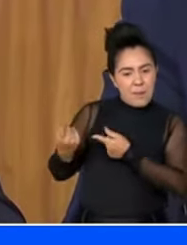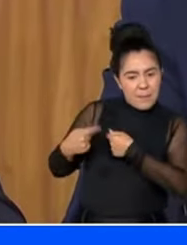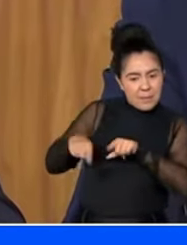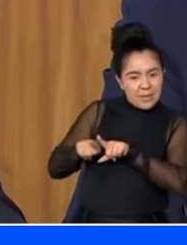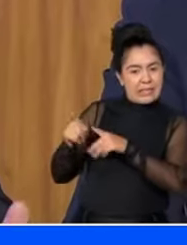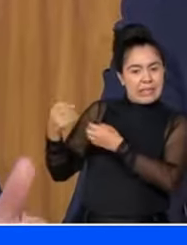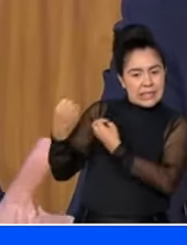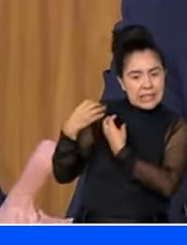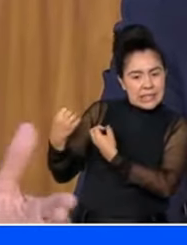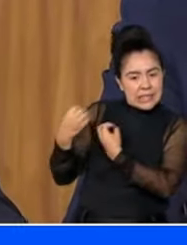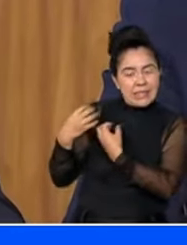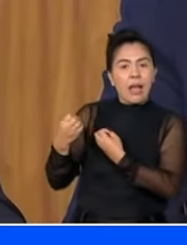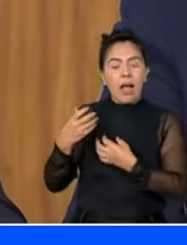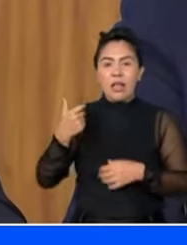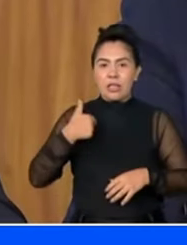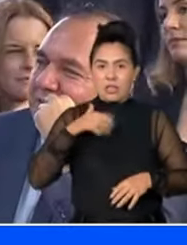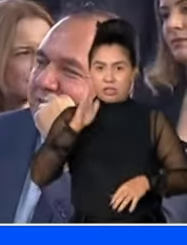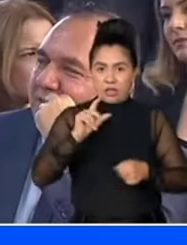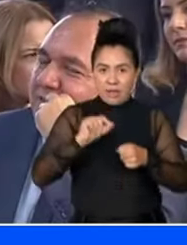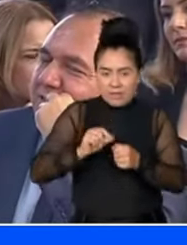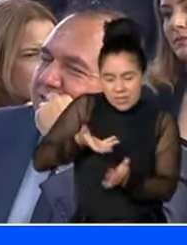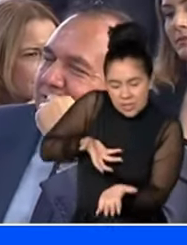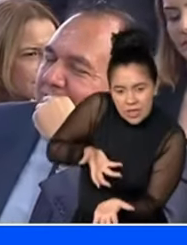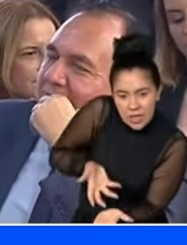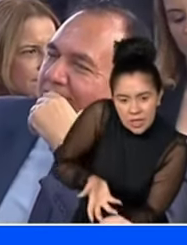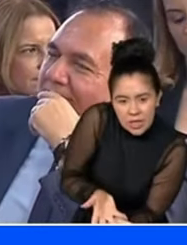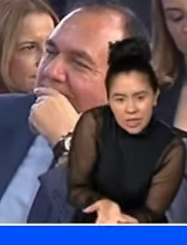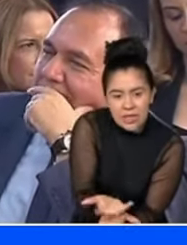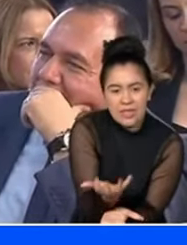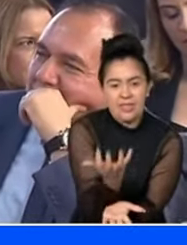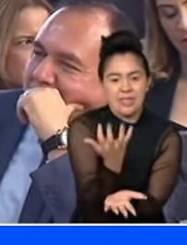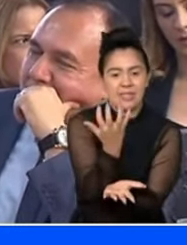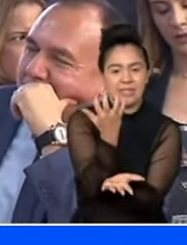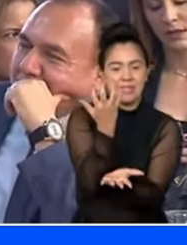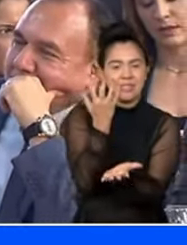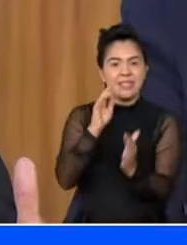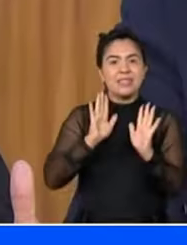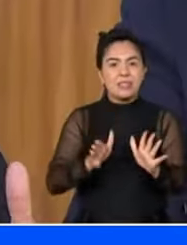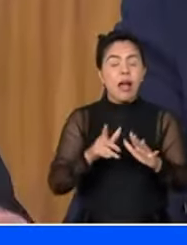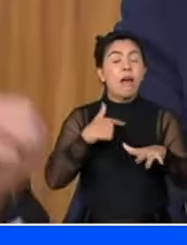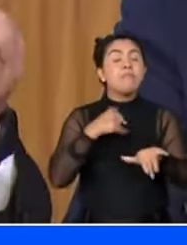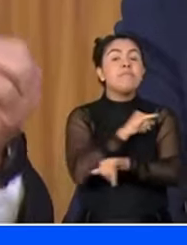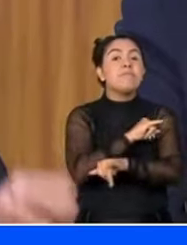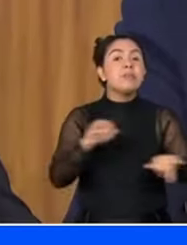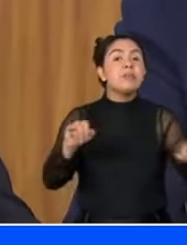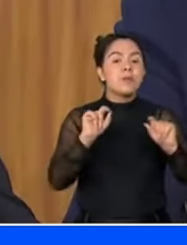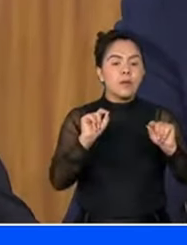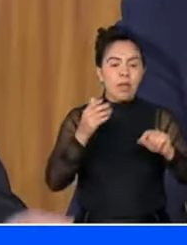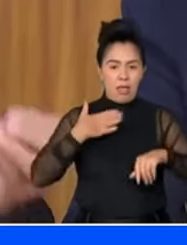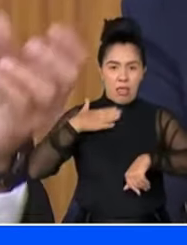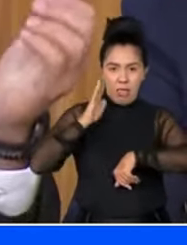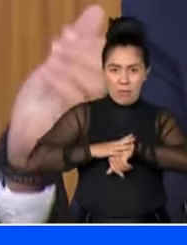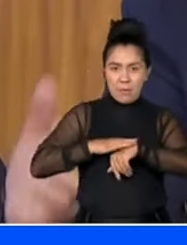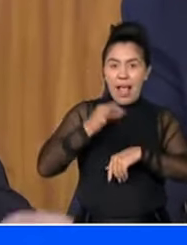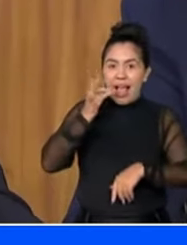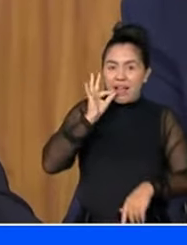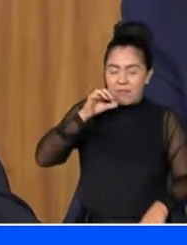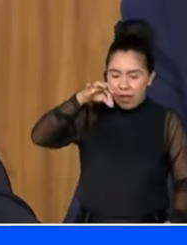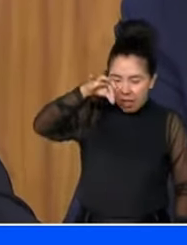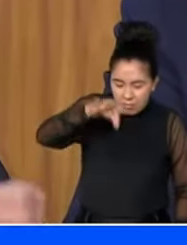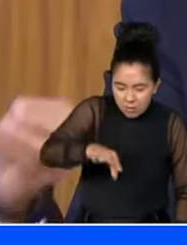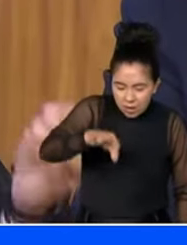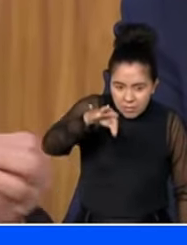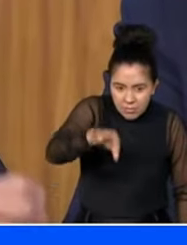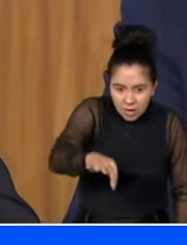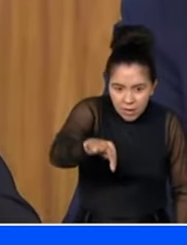eu já fiz a primeira colheita. E olha, o que é o Brasil? Eu plantei o café, o ministro Fávaro sabe bem disso